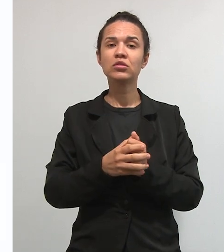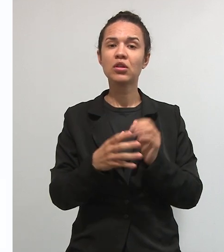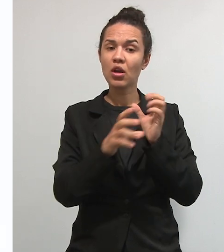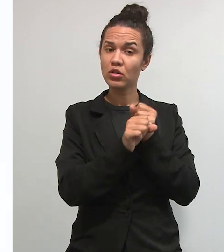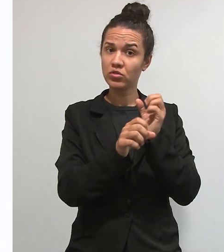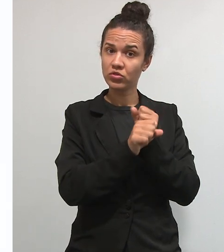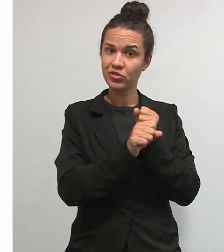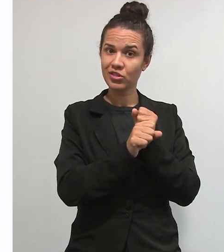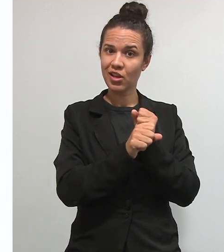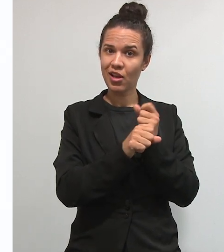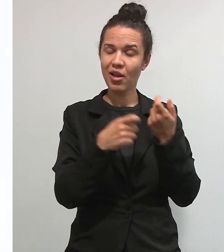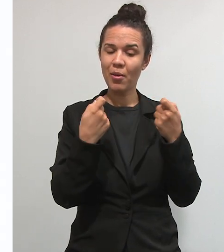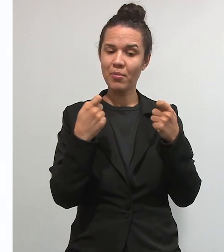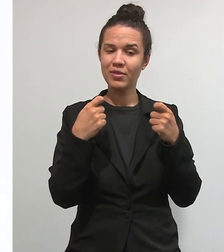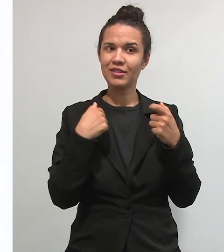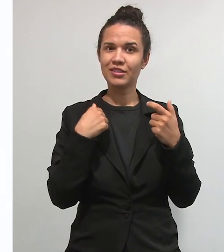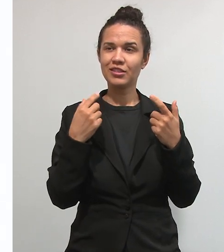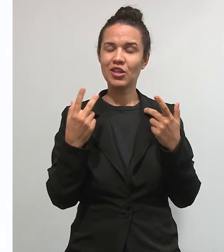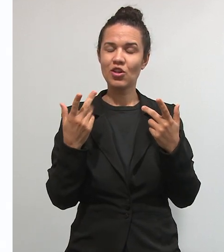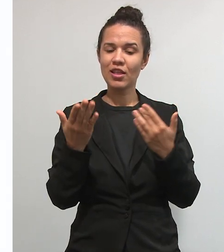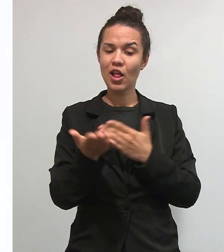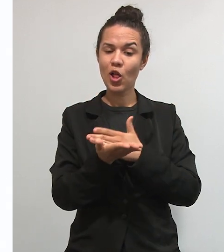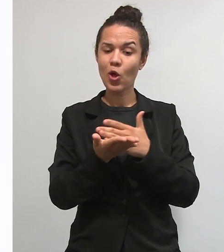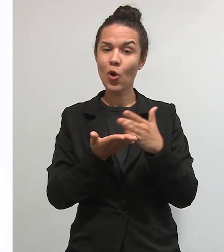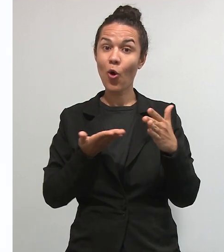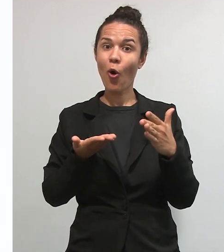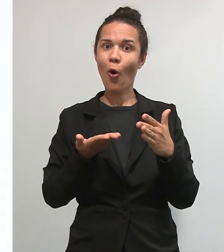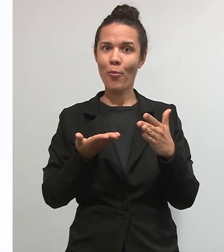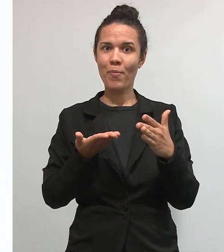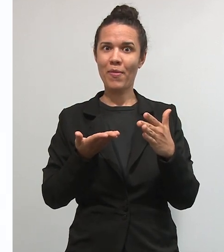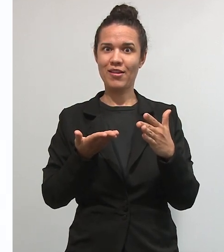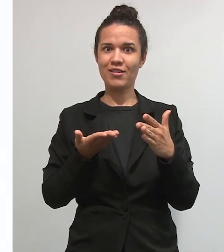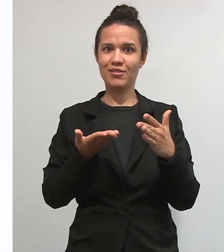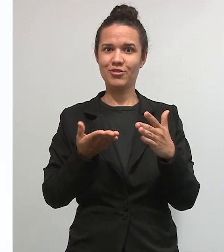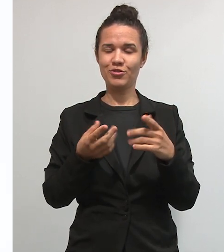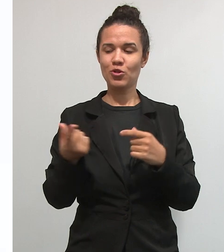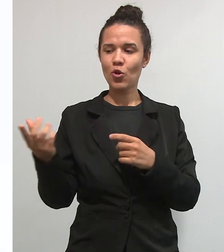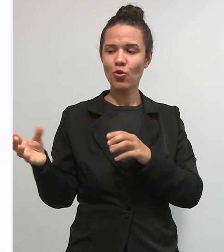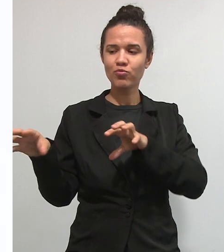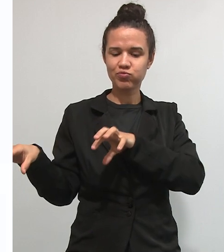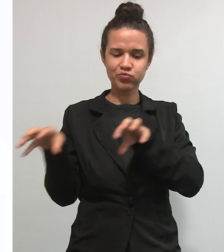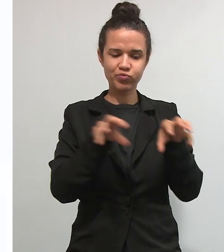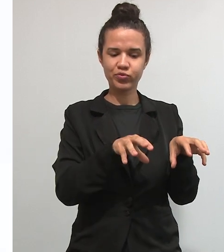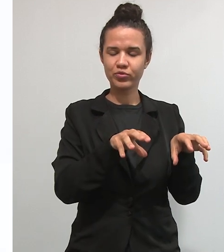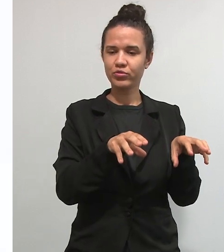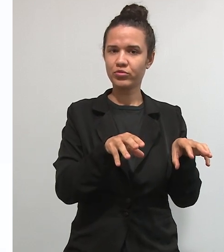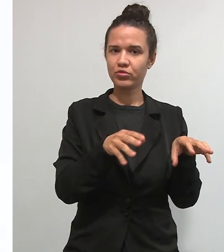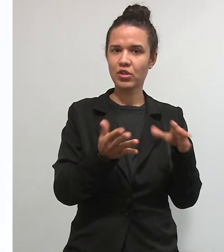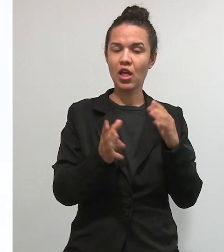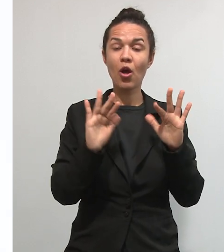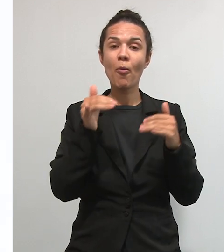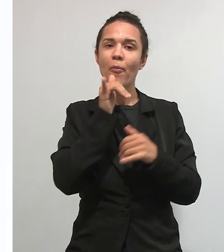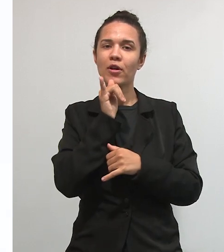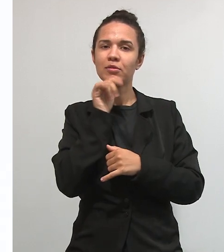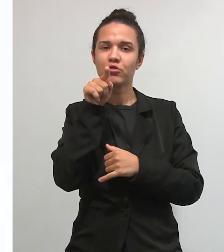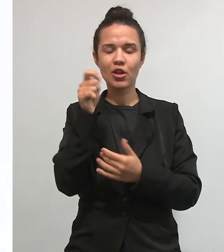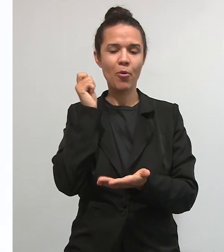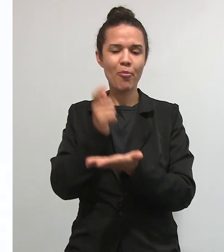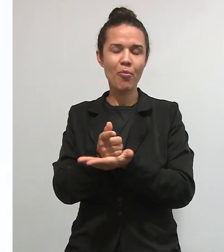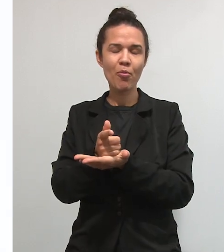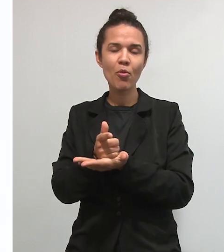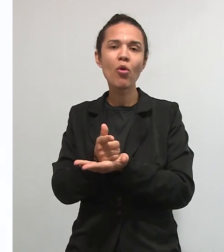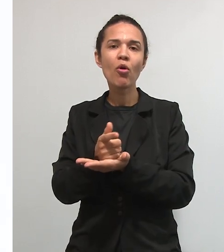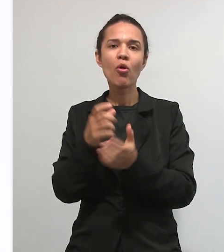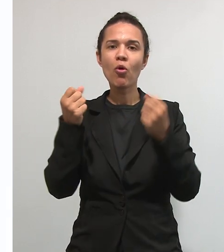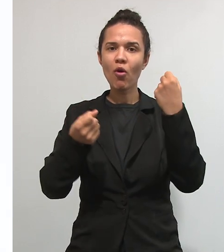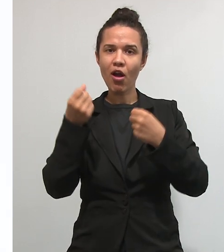o quê? Refletir o valor original da transação. Ou seja, se você comprou um carro